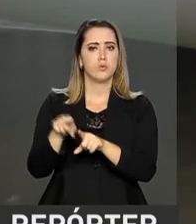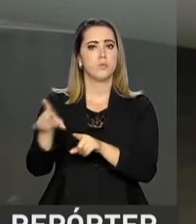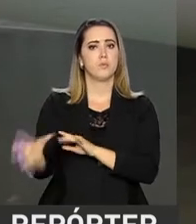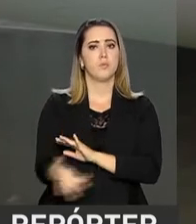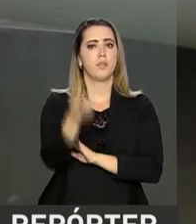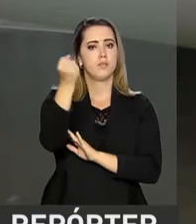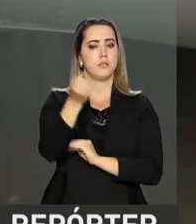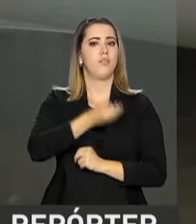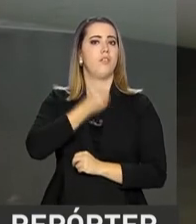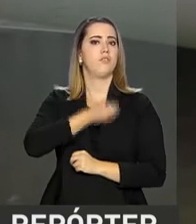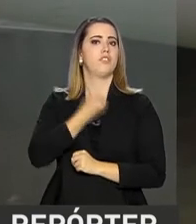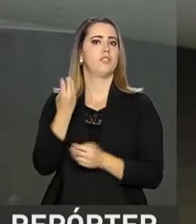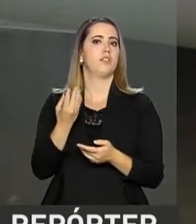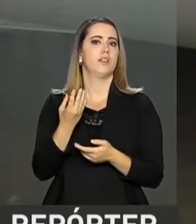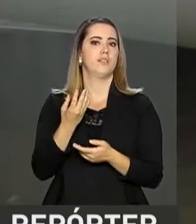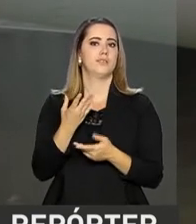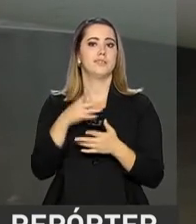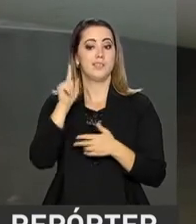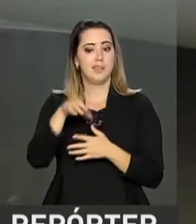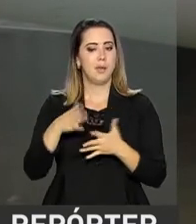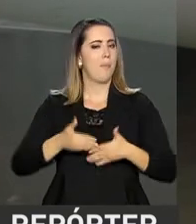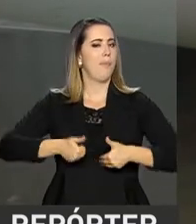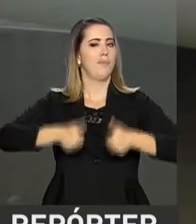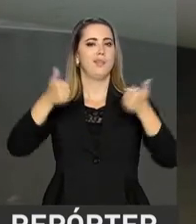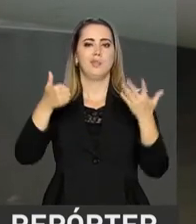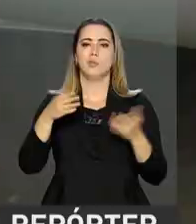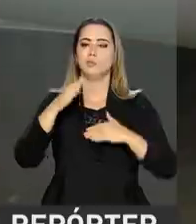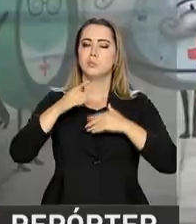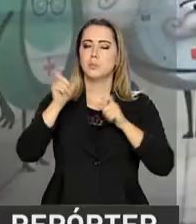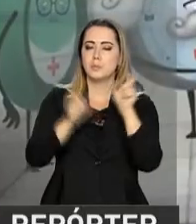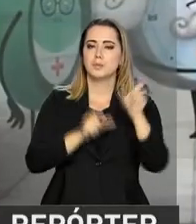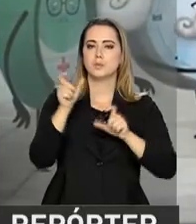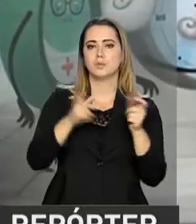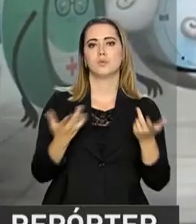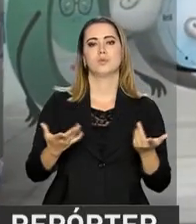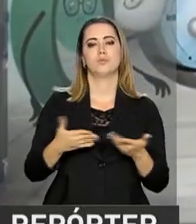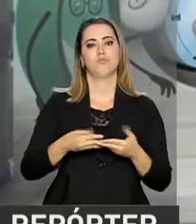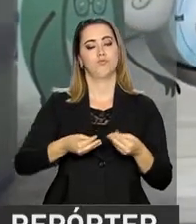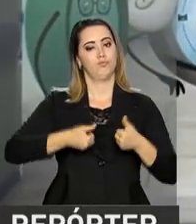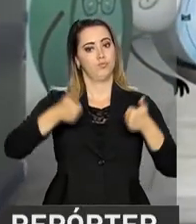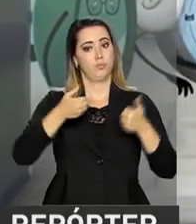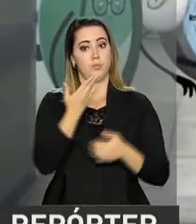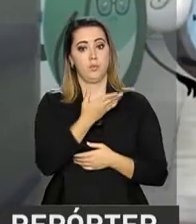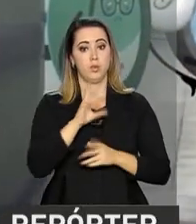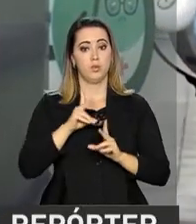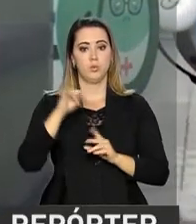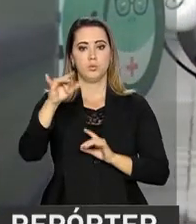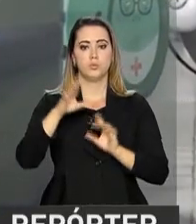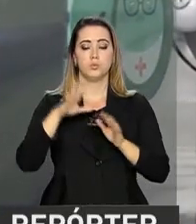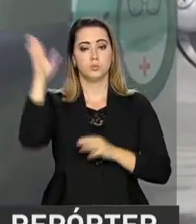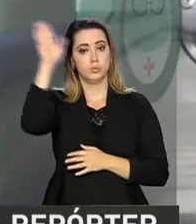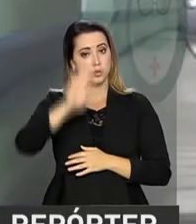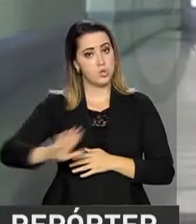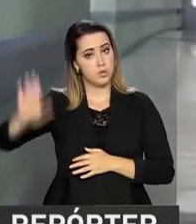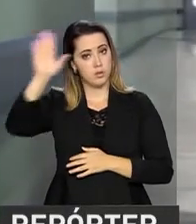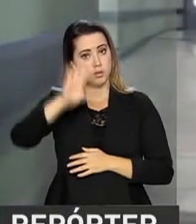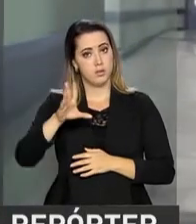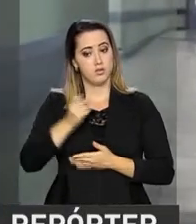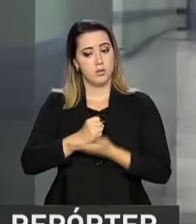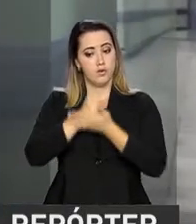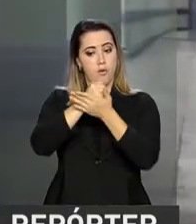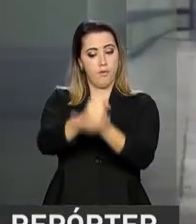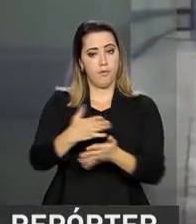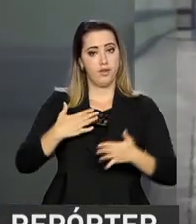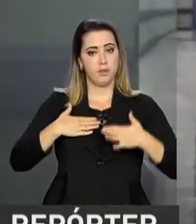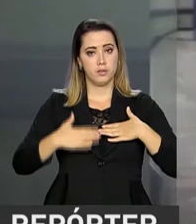para salvar uma vida, que é o bem mais precioso que qualquer pessoa pode ter. E para marcar o Dia Nacional do Doador de Órgãos, o Ministério